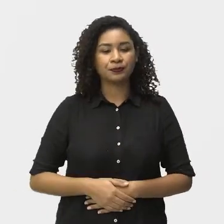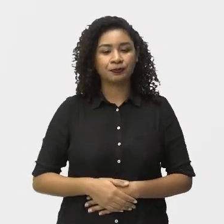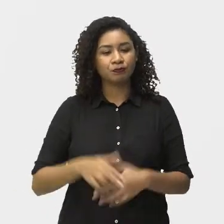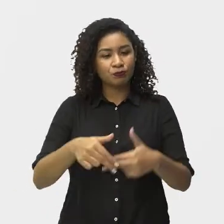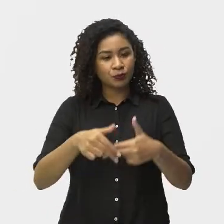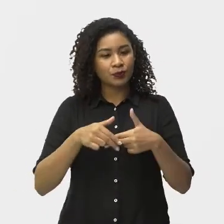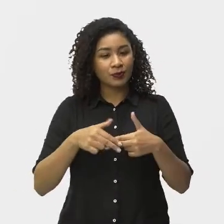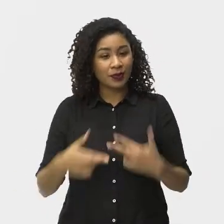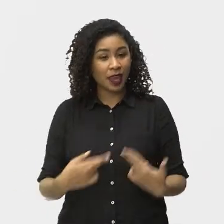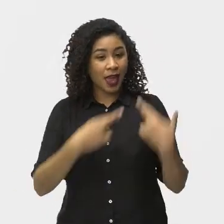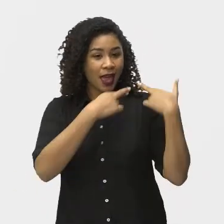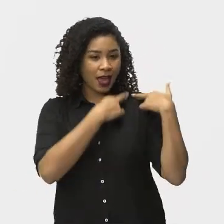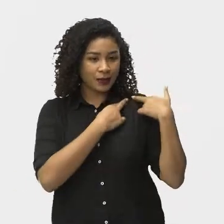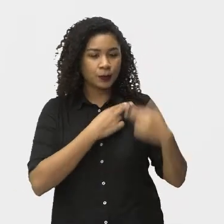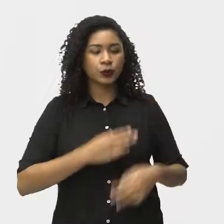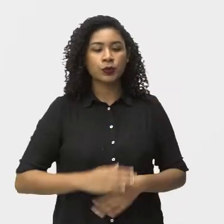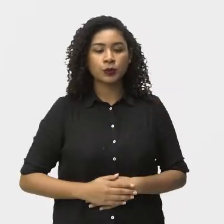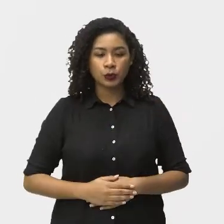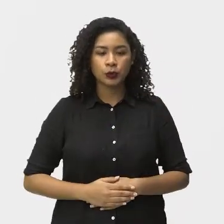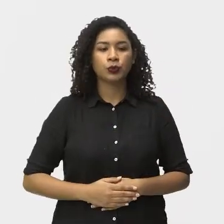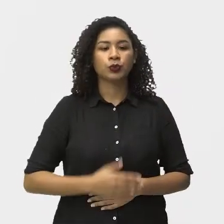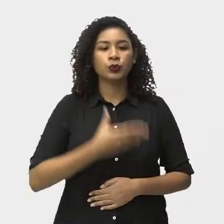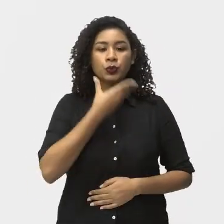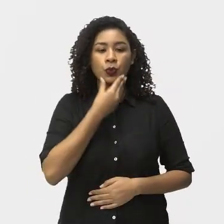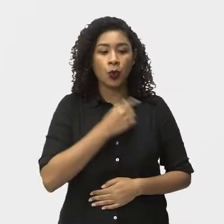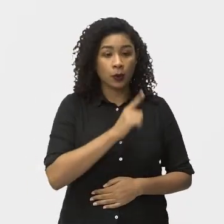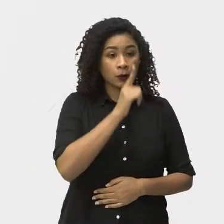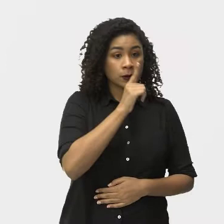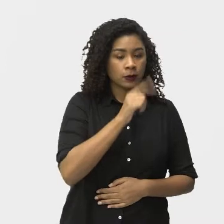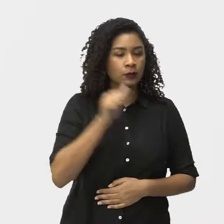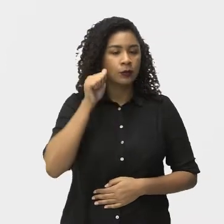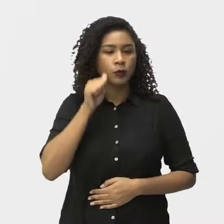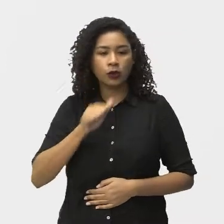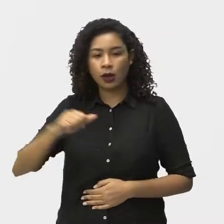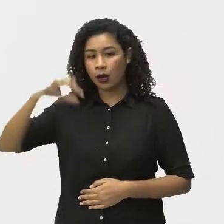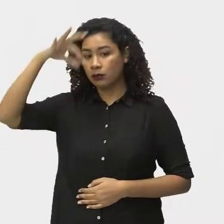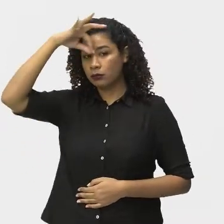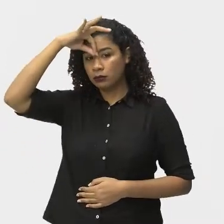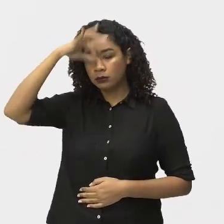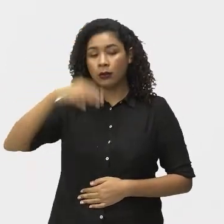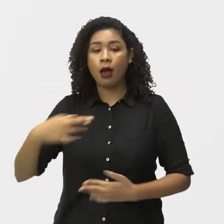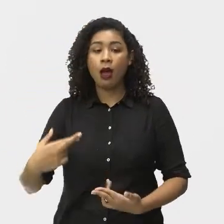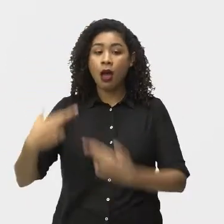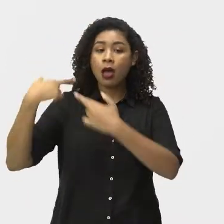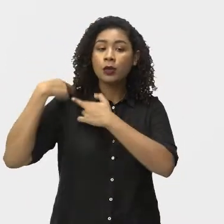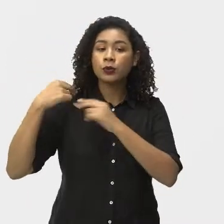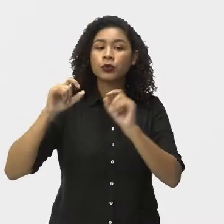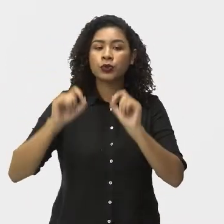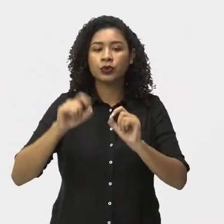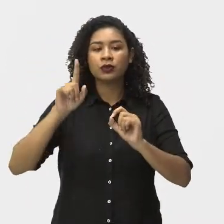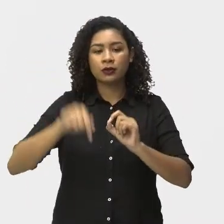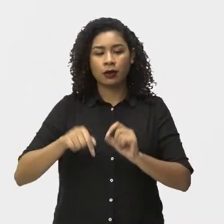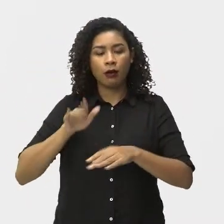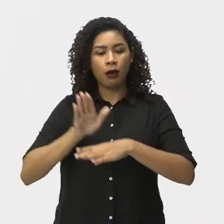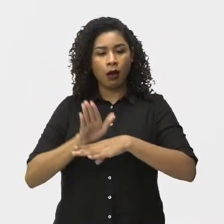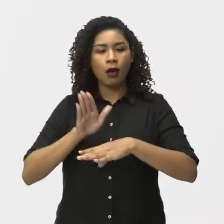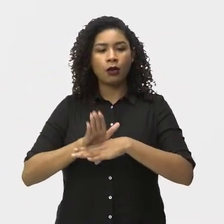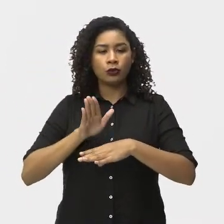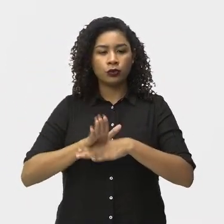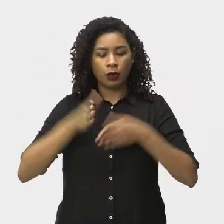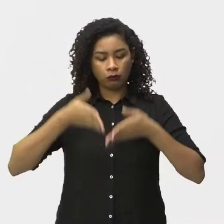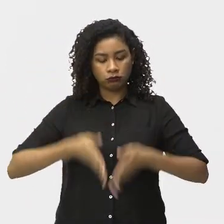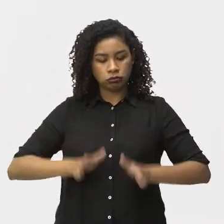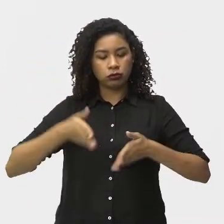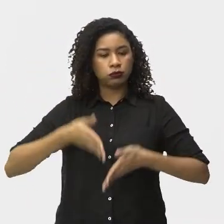né, do sistema genital ou sistema reprodutor é participar aí do processo envolvendo a reprodução. Nós vamos